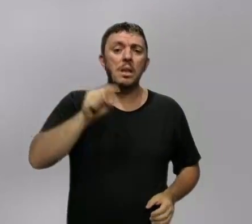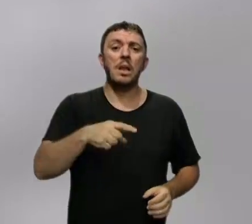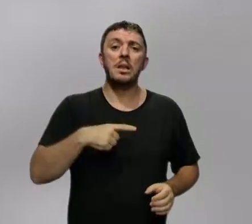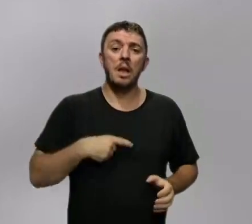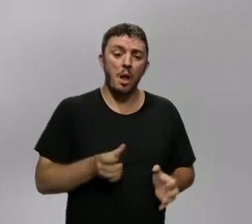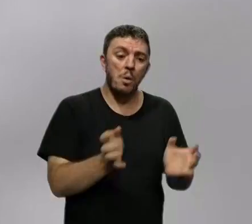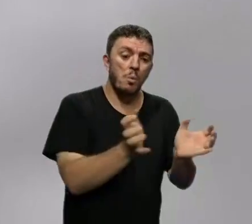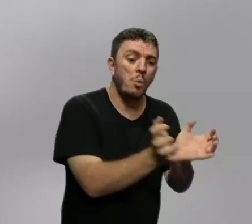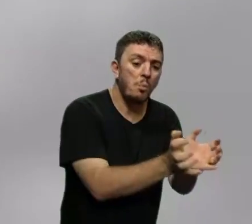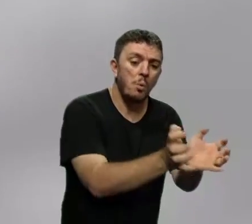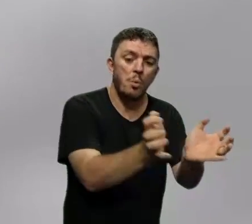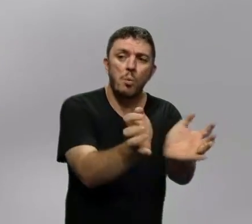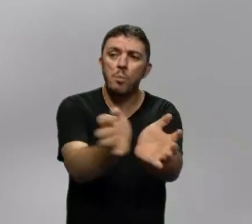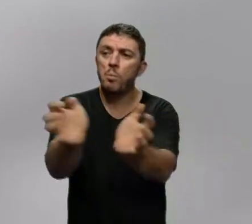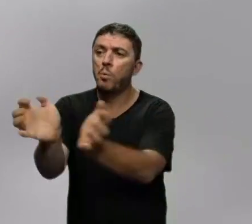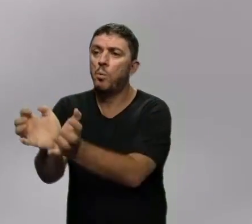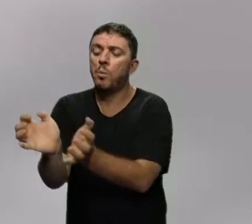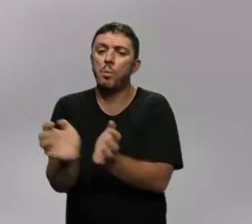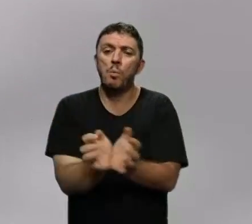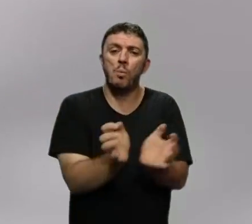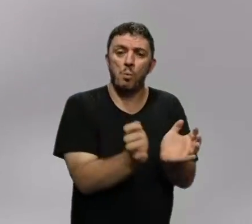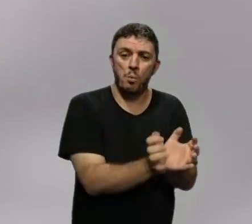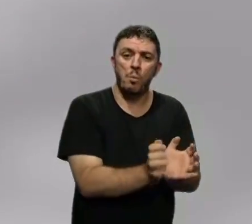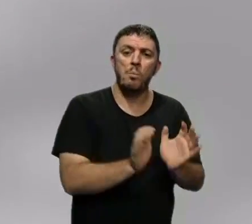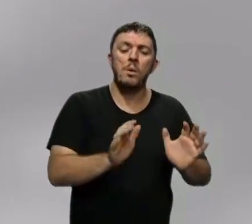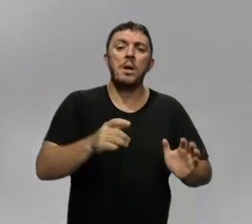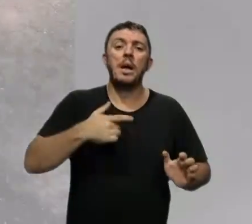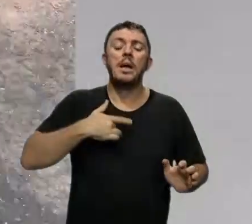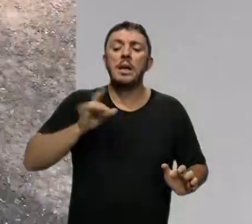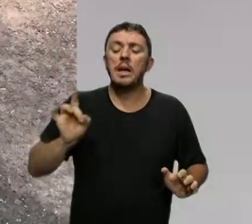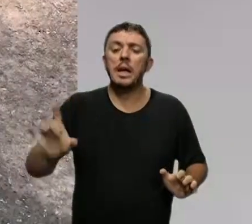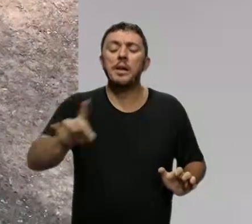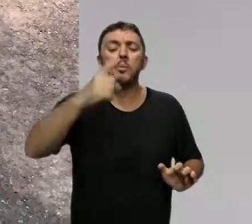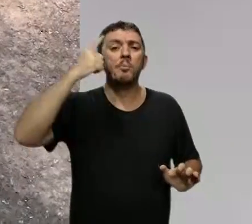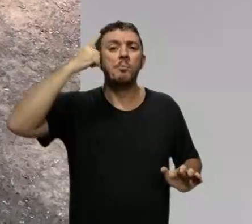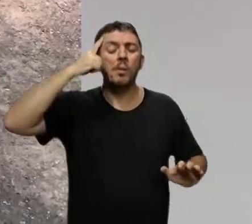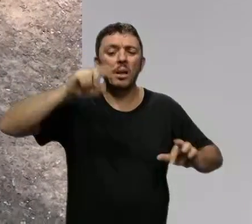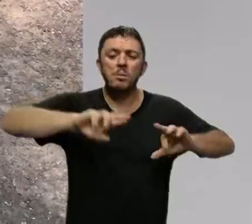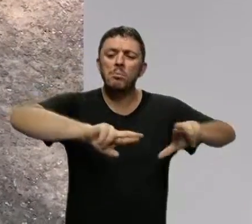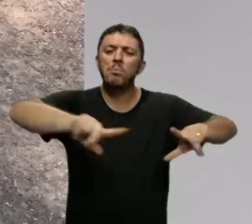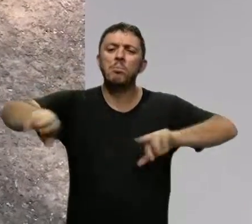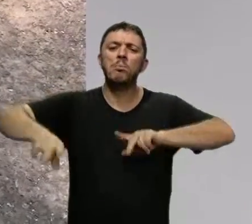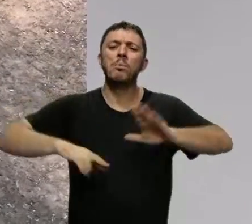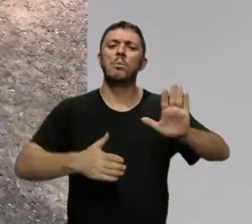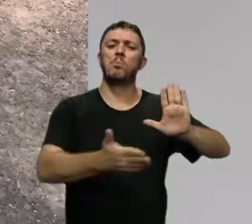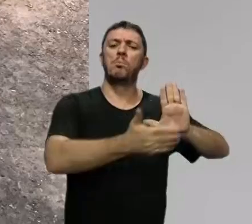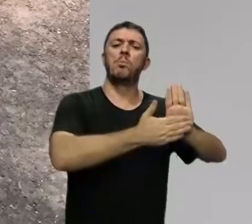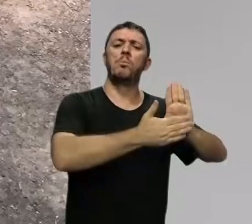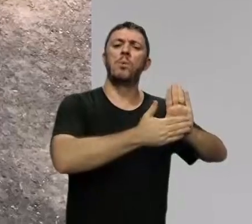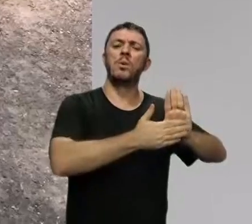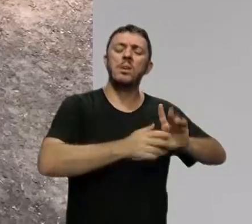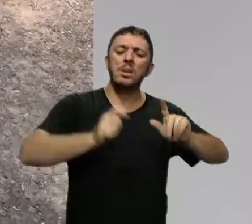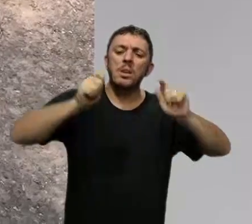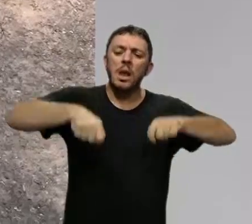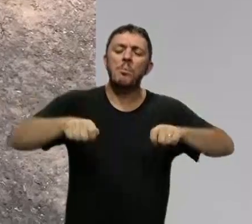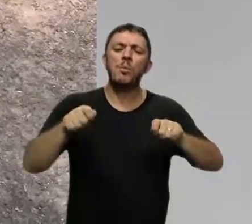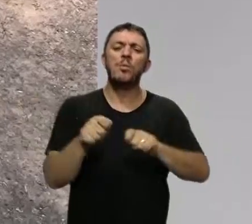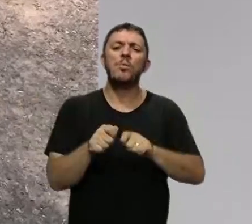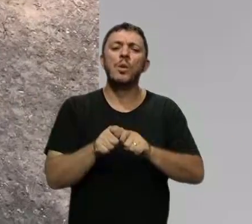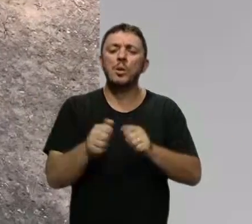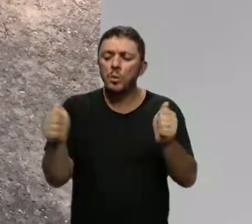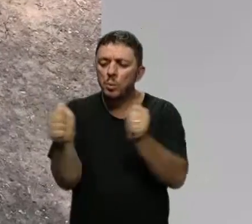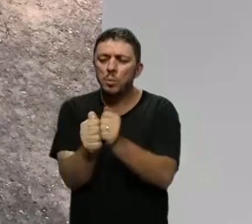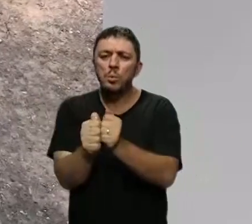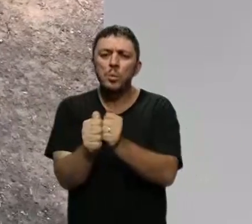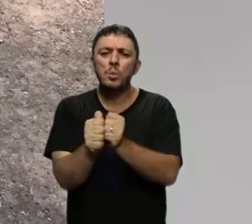aguçamos a imaginação de todas a pensar em diferentes propostas que podíamos realizar com as crianças naquele local maravilhoso e tão